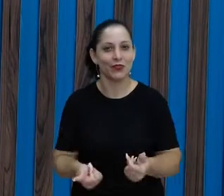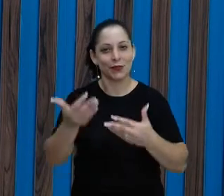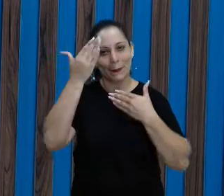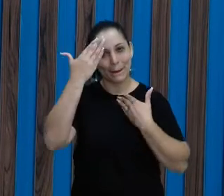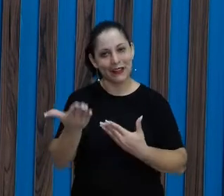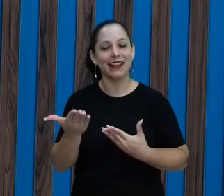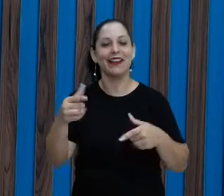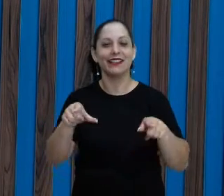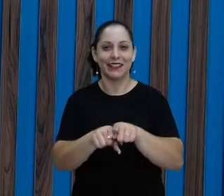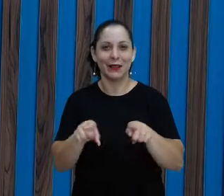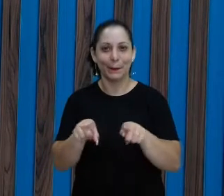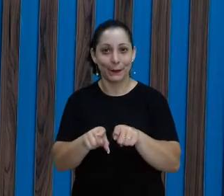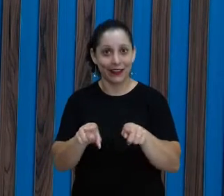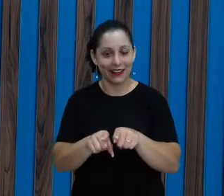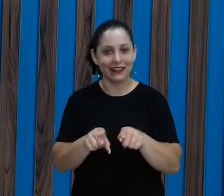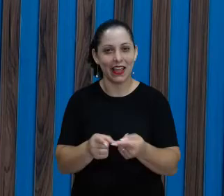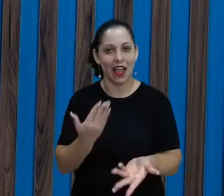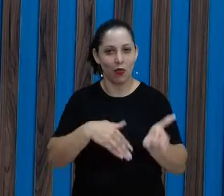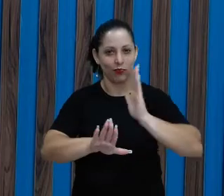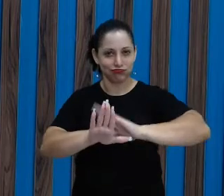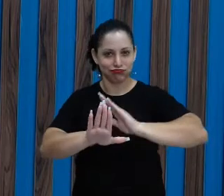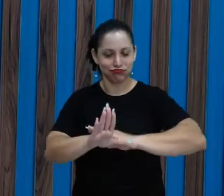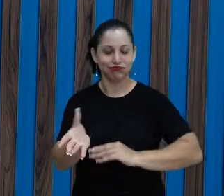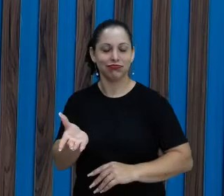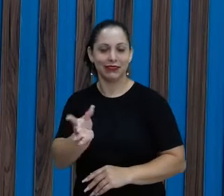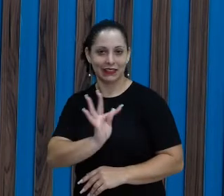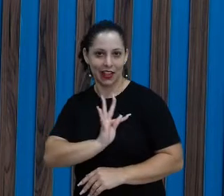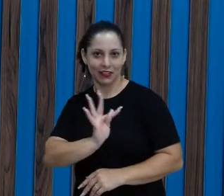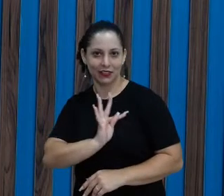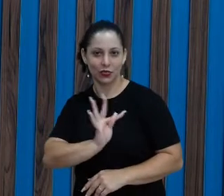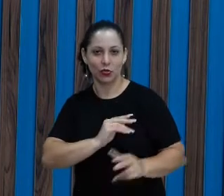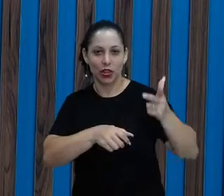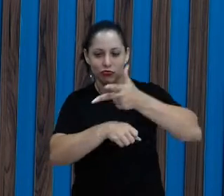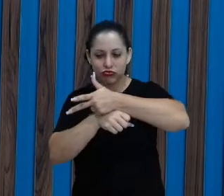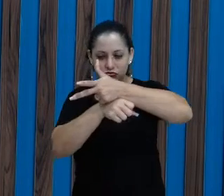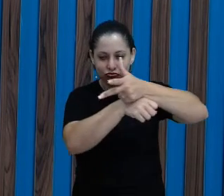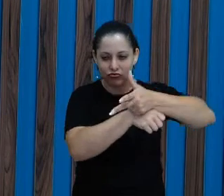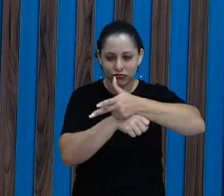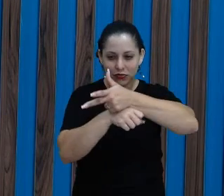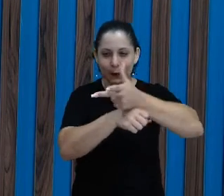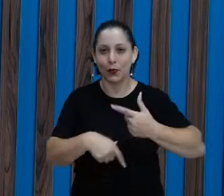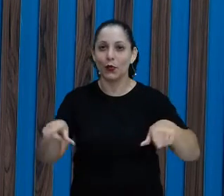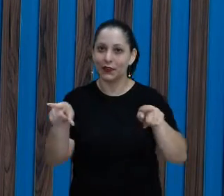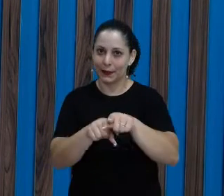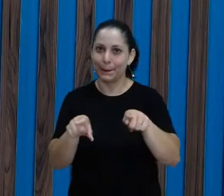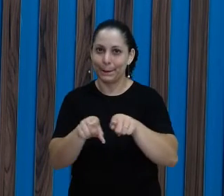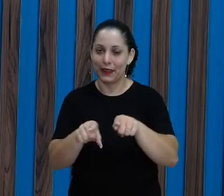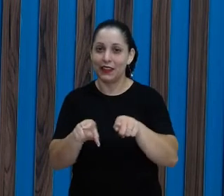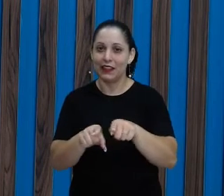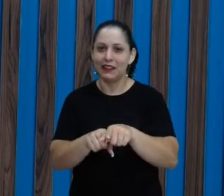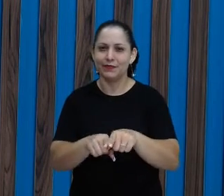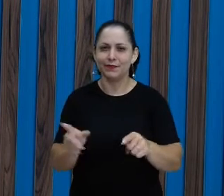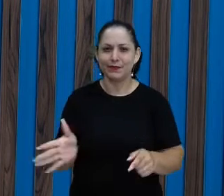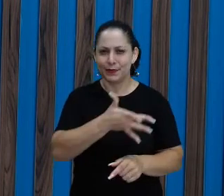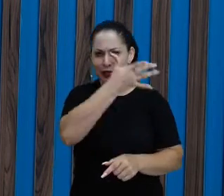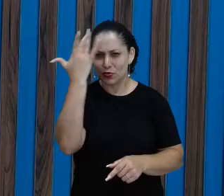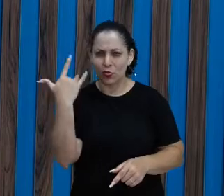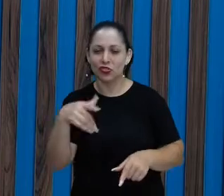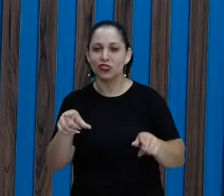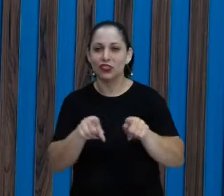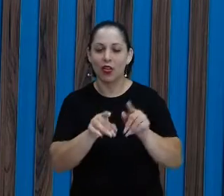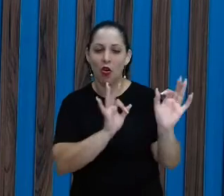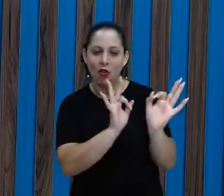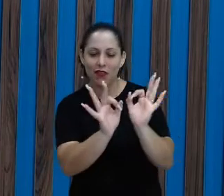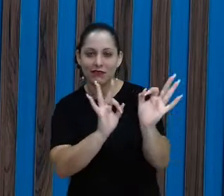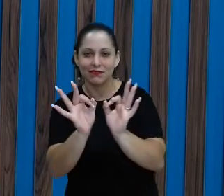Agradecer mais uma vez a Devinho, que captou essas imagens, Giovana, que estava lá na produção com a gente, e Natan, que fez aí